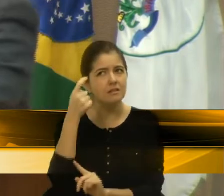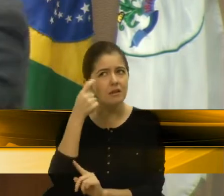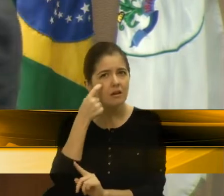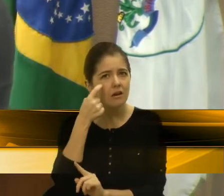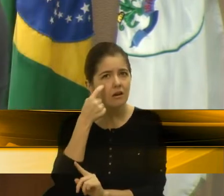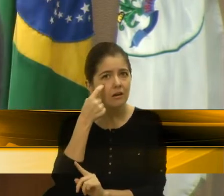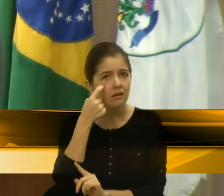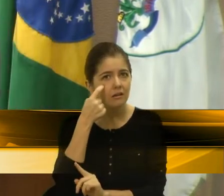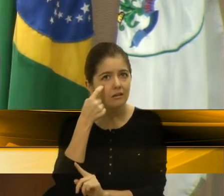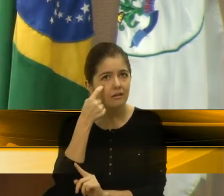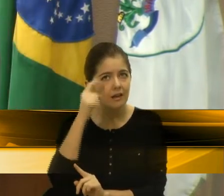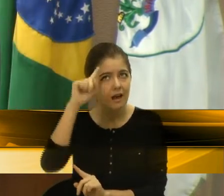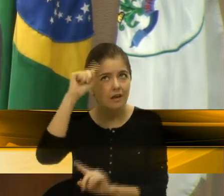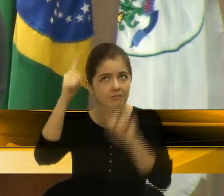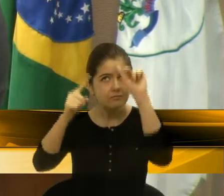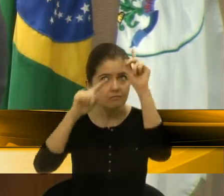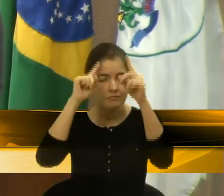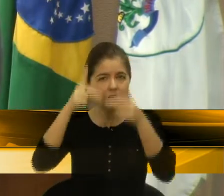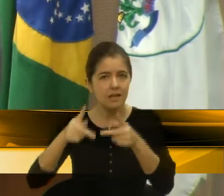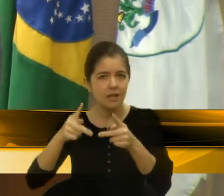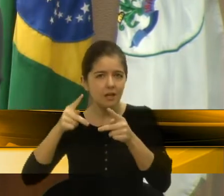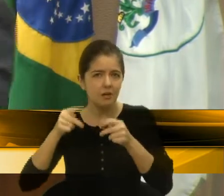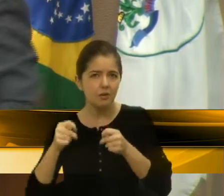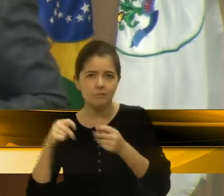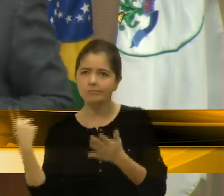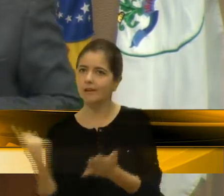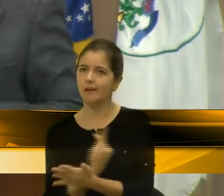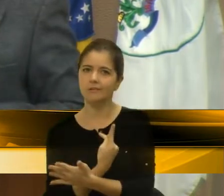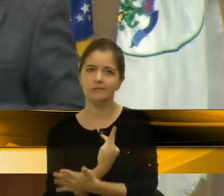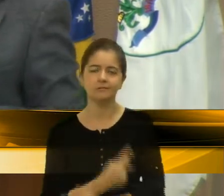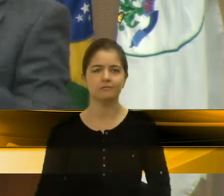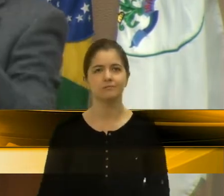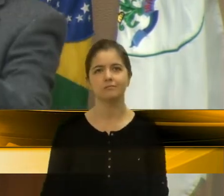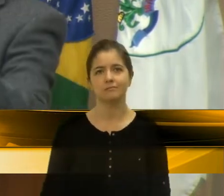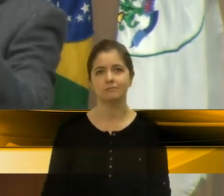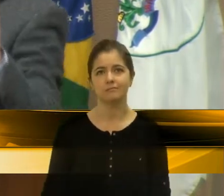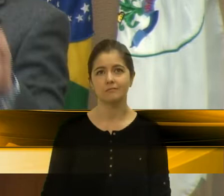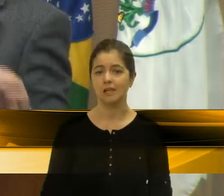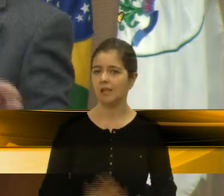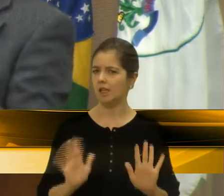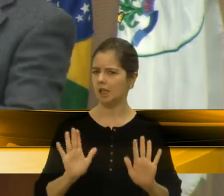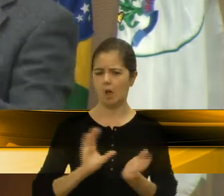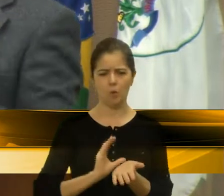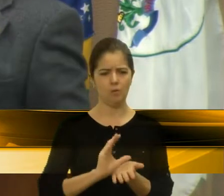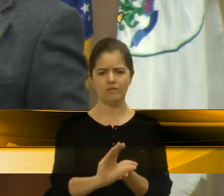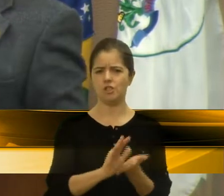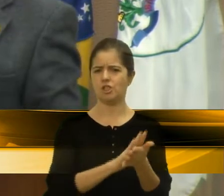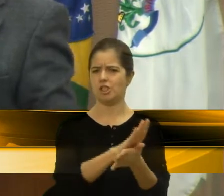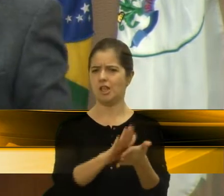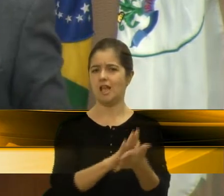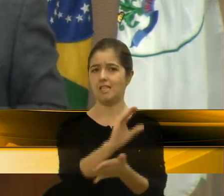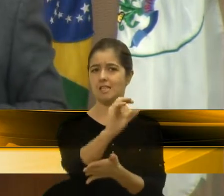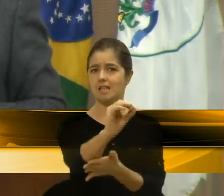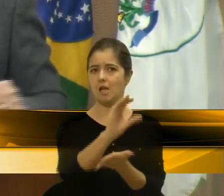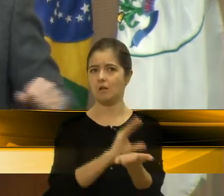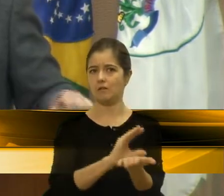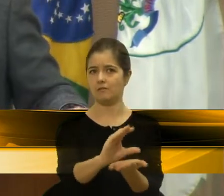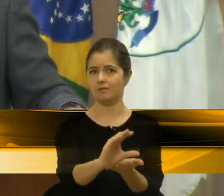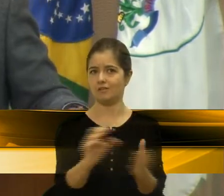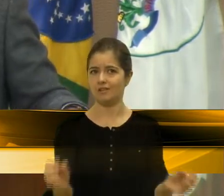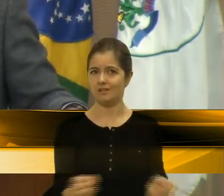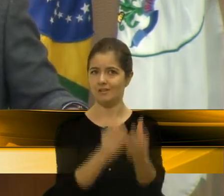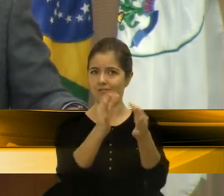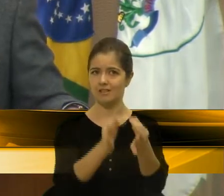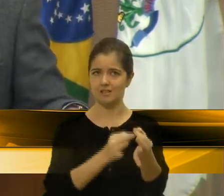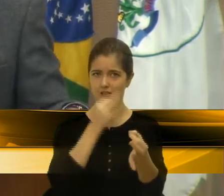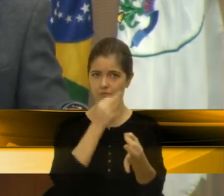de economizar de uma forma errônea. Não vamos investir nada na festa da uva. Senhoras e